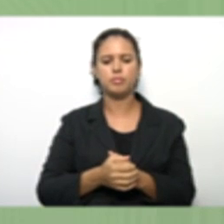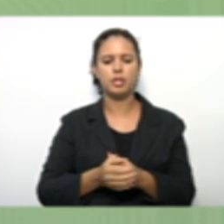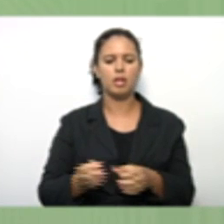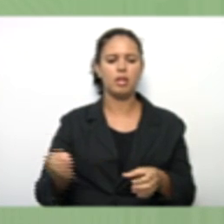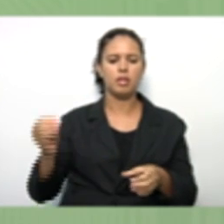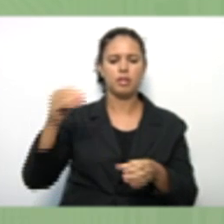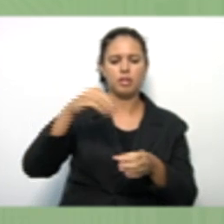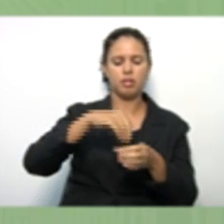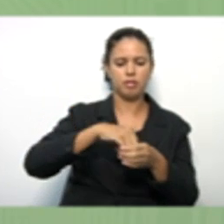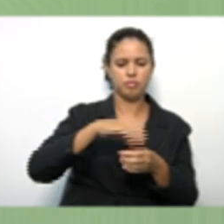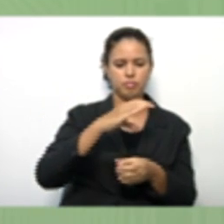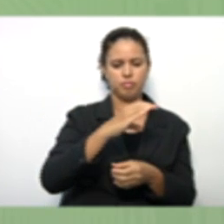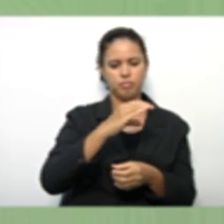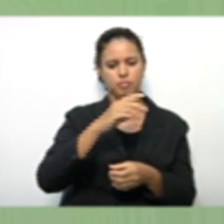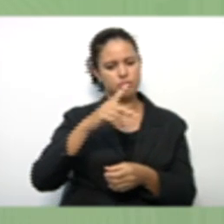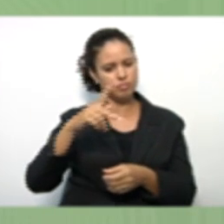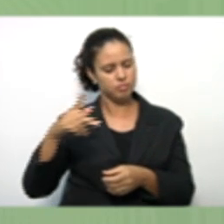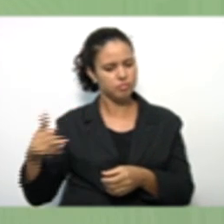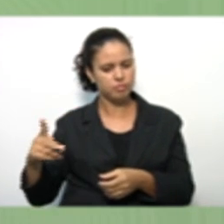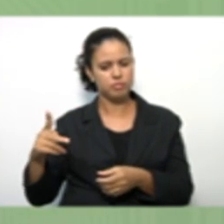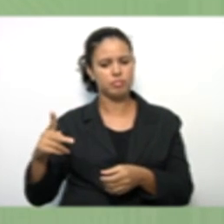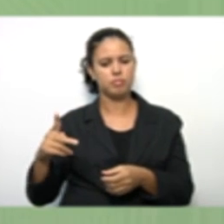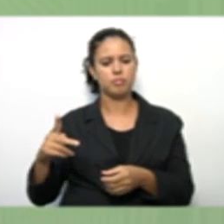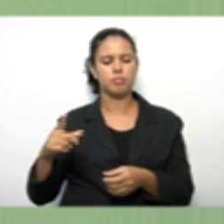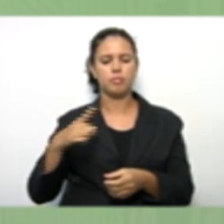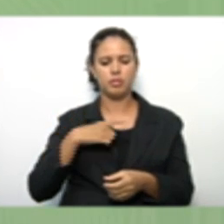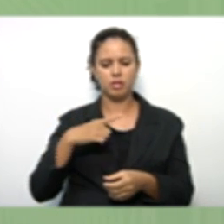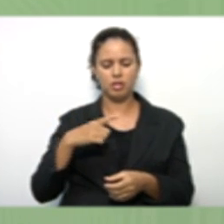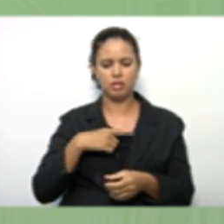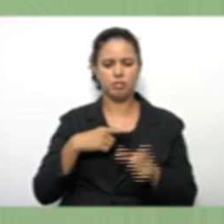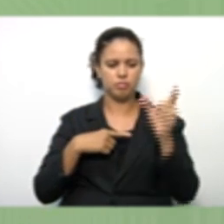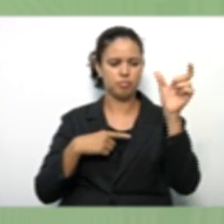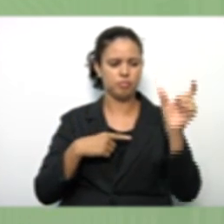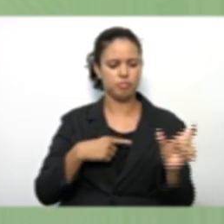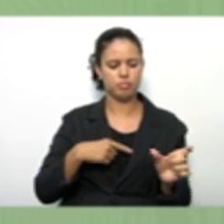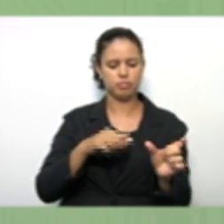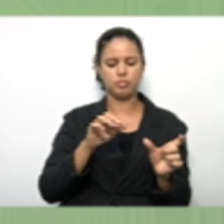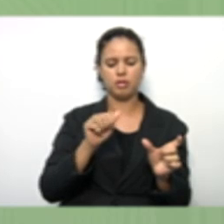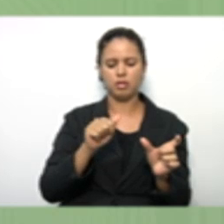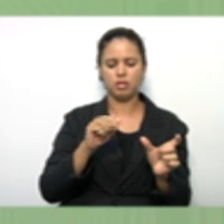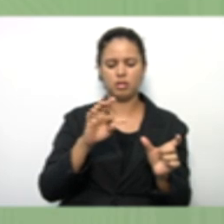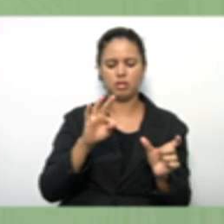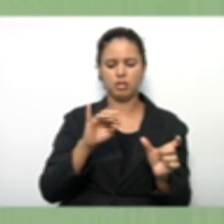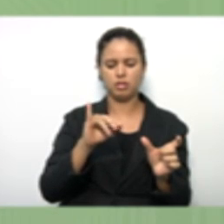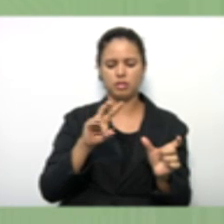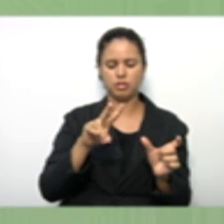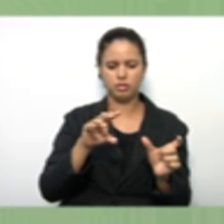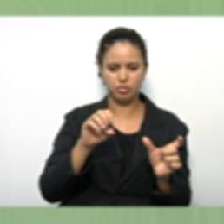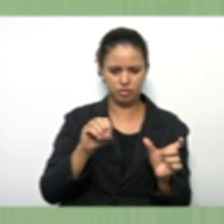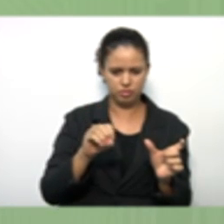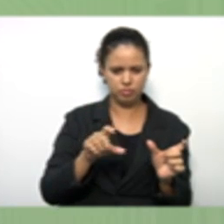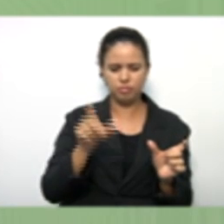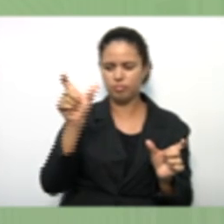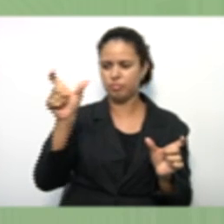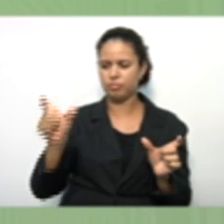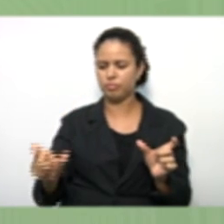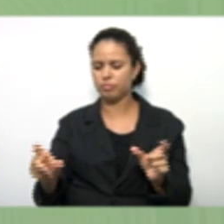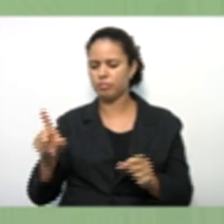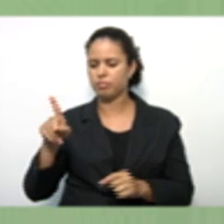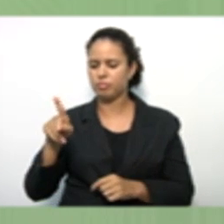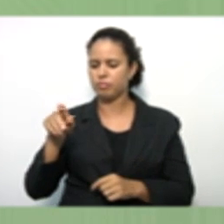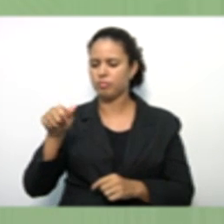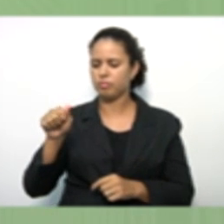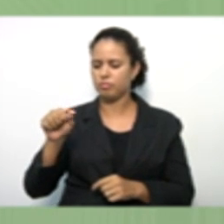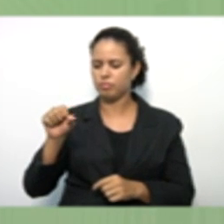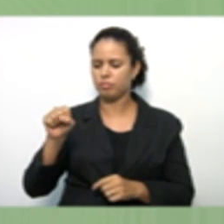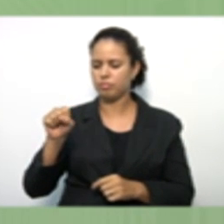contas patrimoniais, ou seja, contas do ativo ou passivo. Nós temos permutação